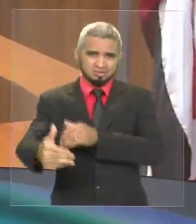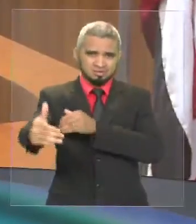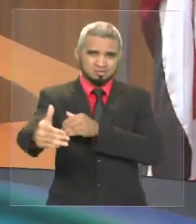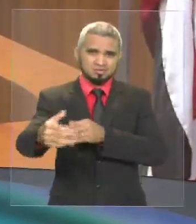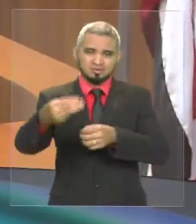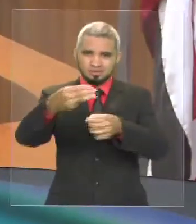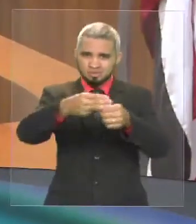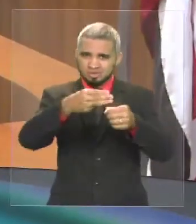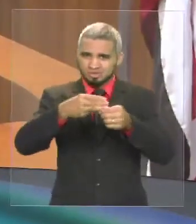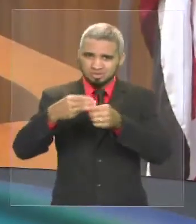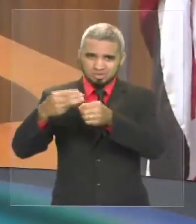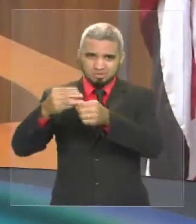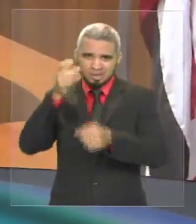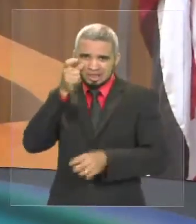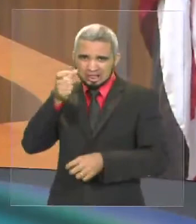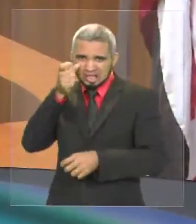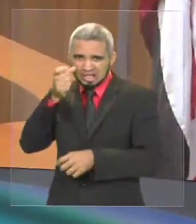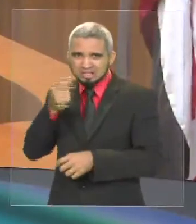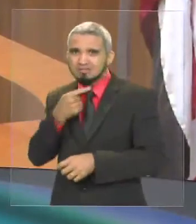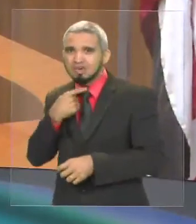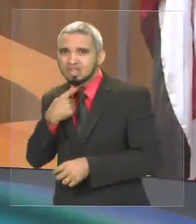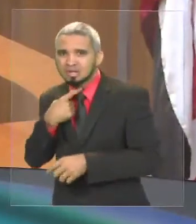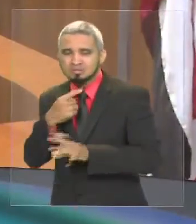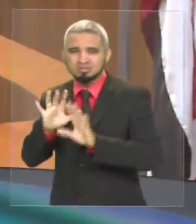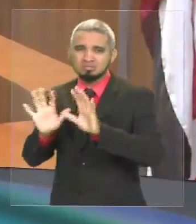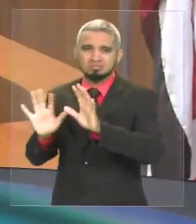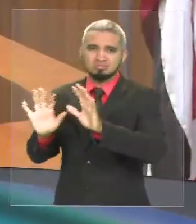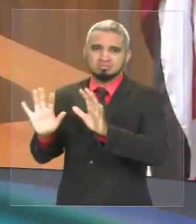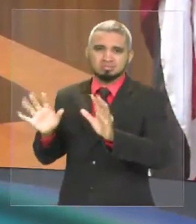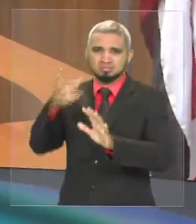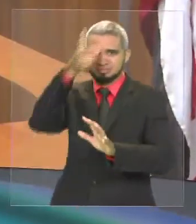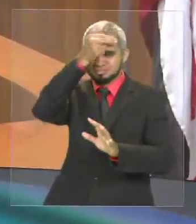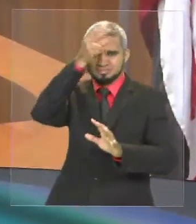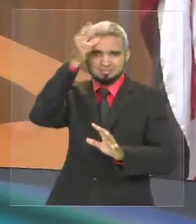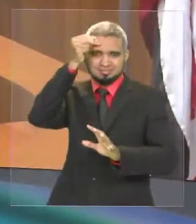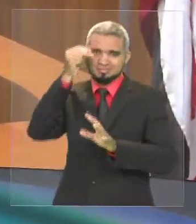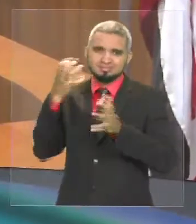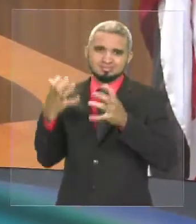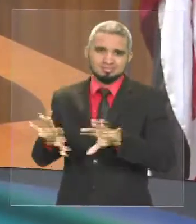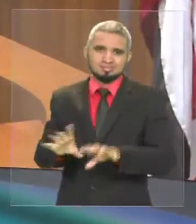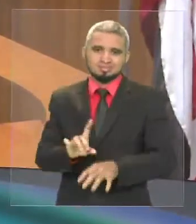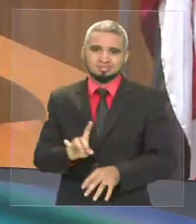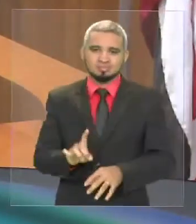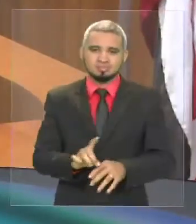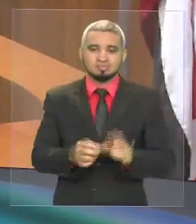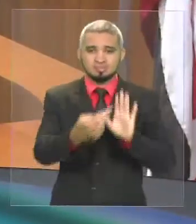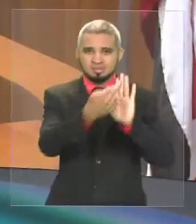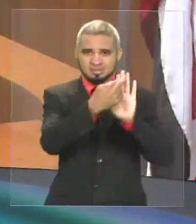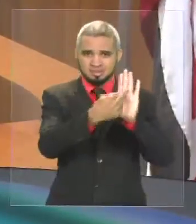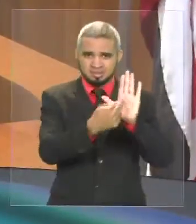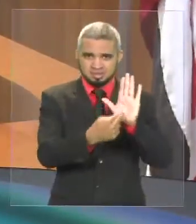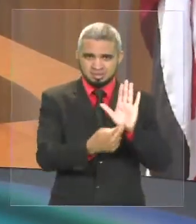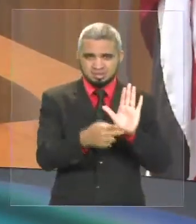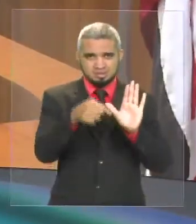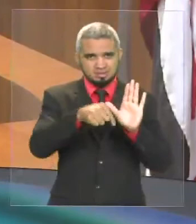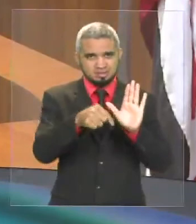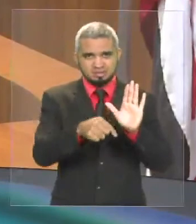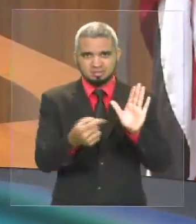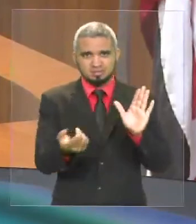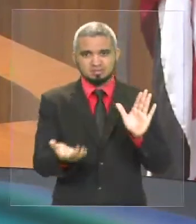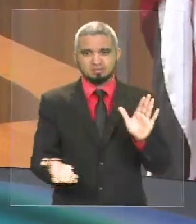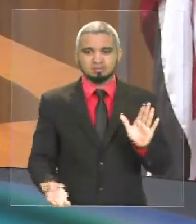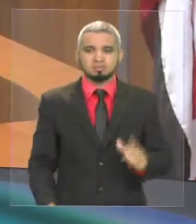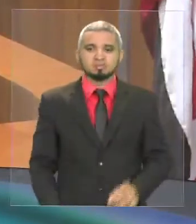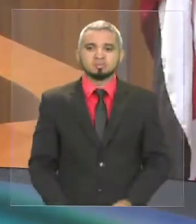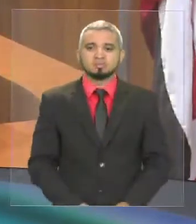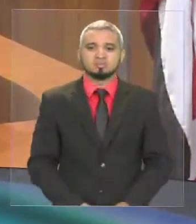município vai ter interesse de realizar o programa Mais Asfalto nos termos que estão estabelecidos pela lei encaminhada pelo governo do